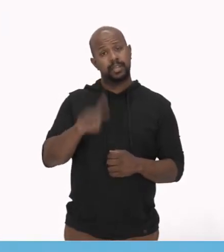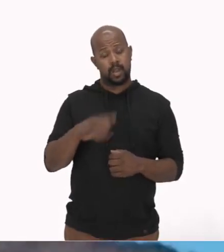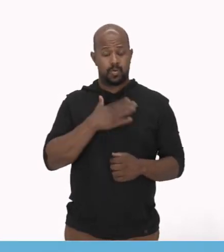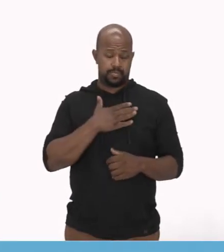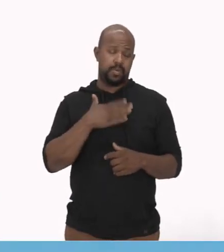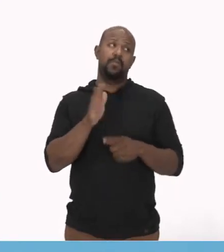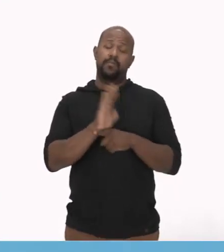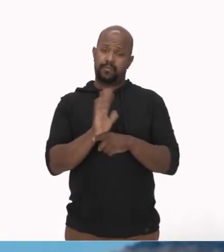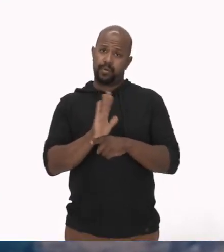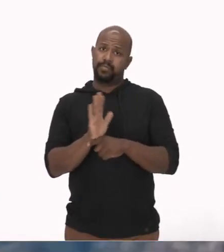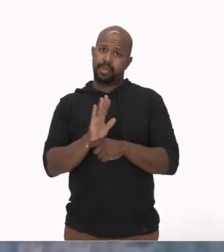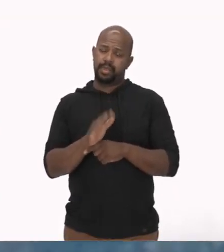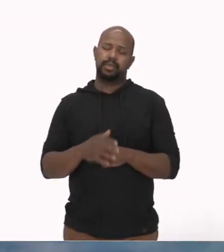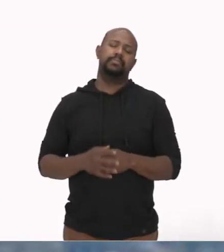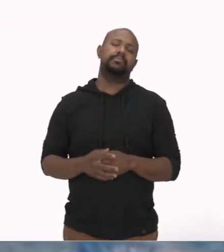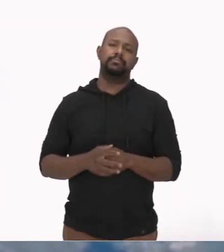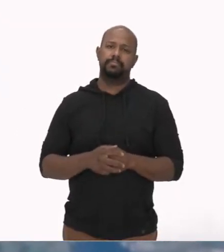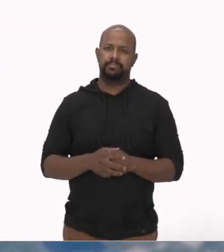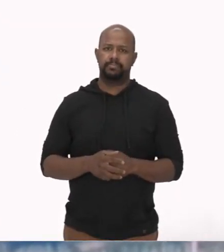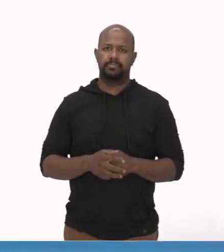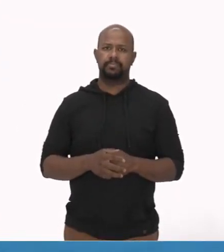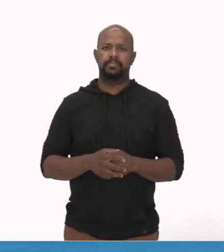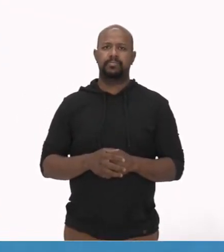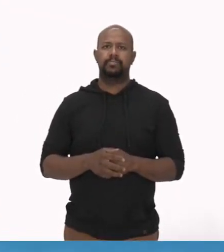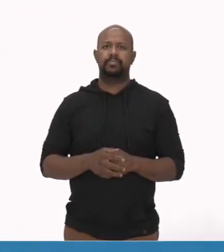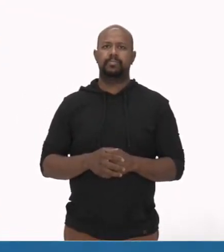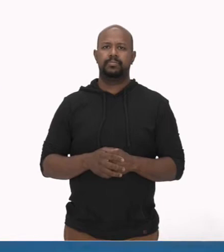E esse é meu filme.